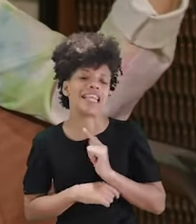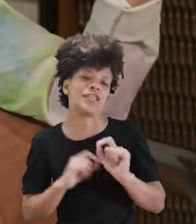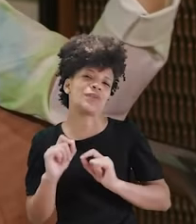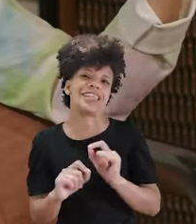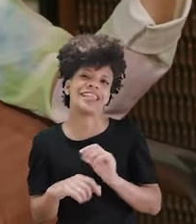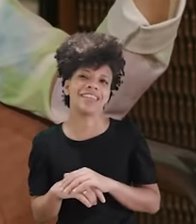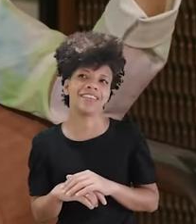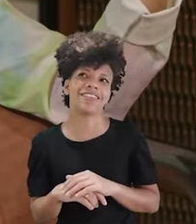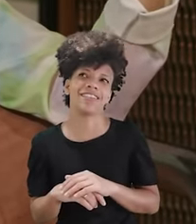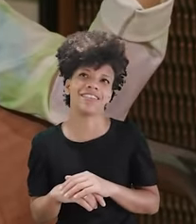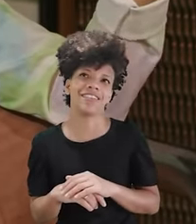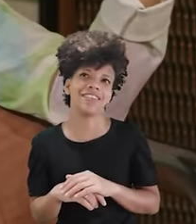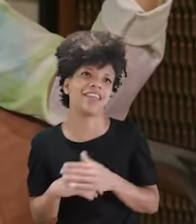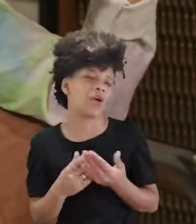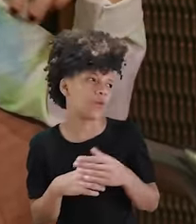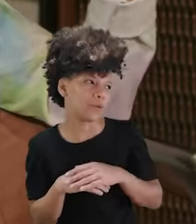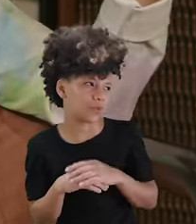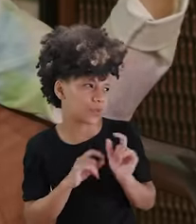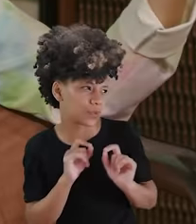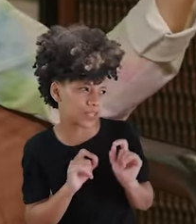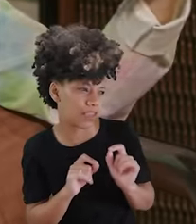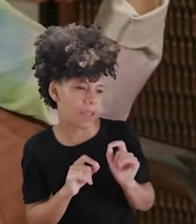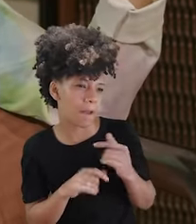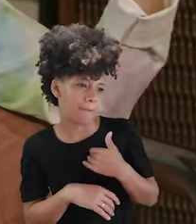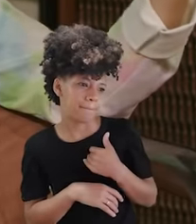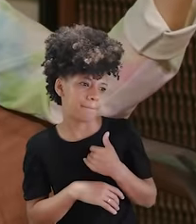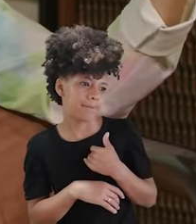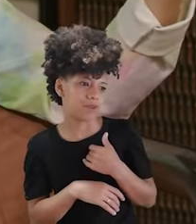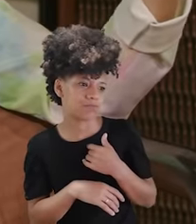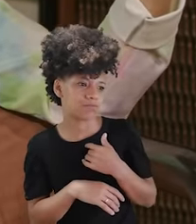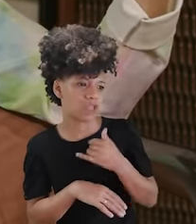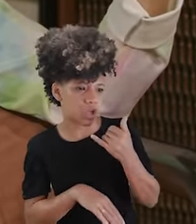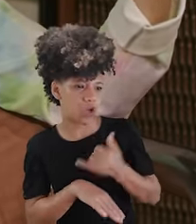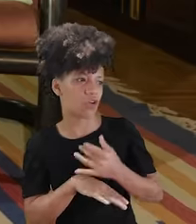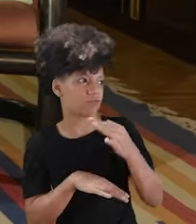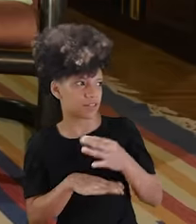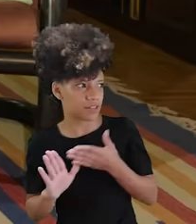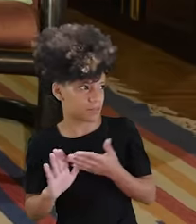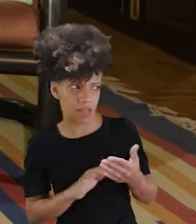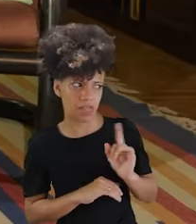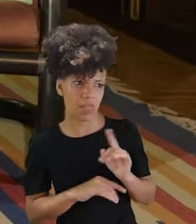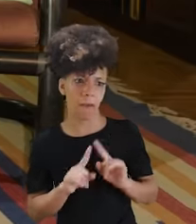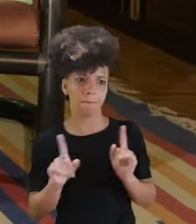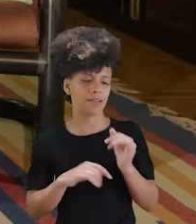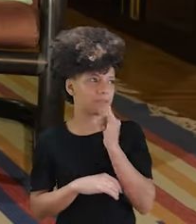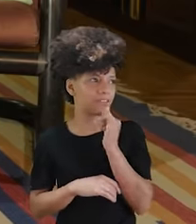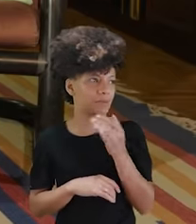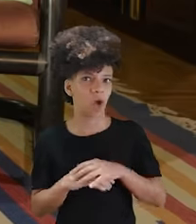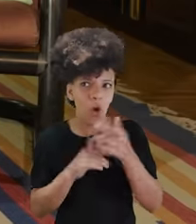por ser oficial naquele momento não é tipo outras pessoas já foram já foram pegas eu já achei